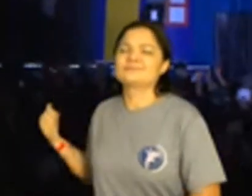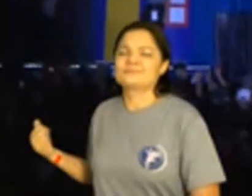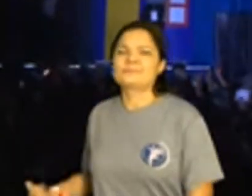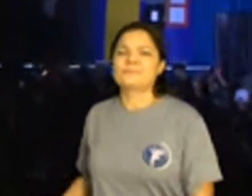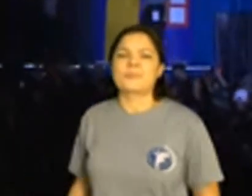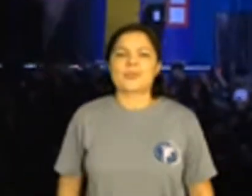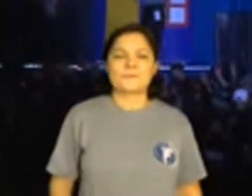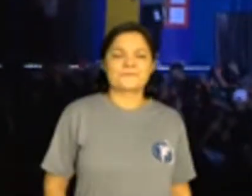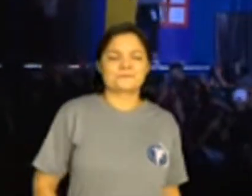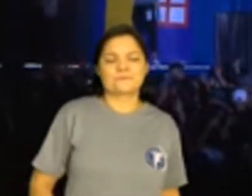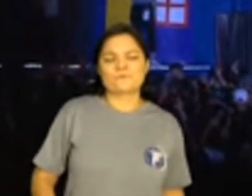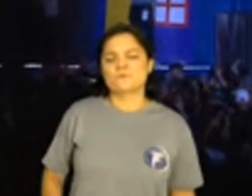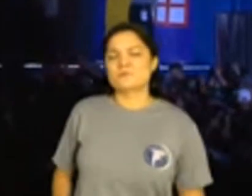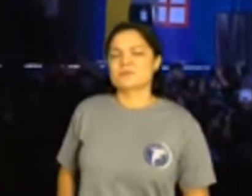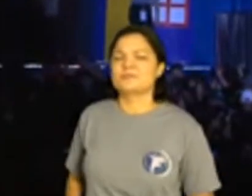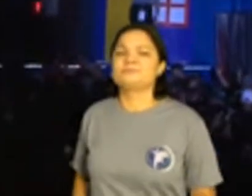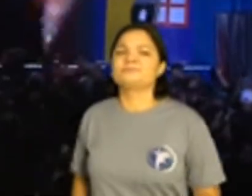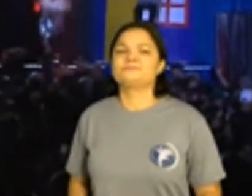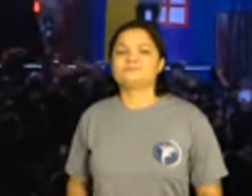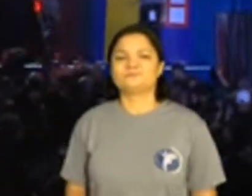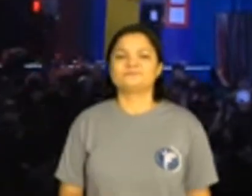Sucesso, a banda mais apaixonada do Brasil.